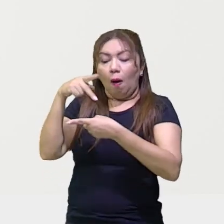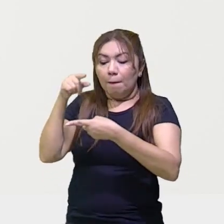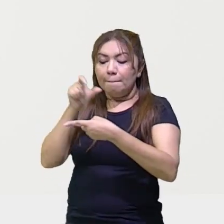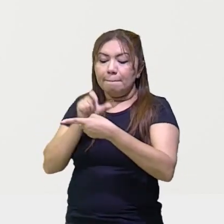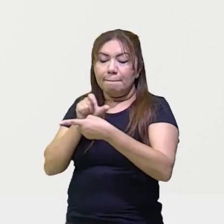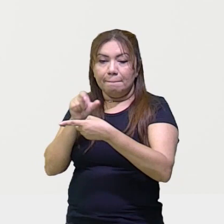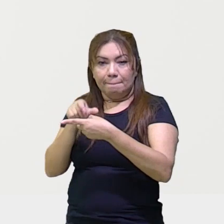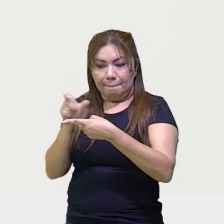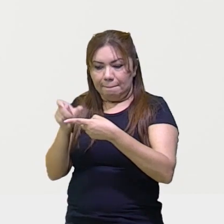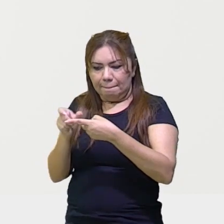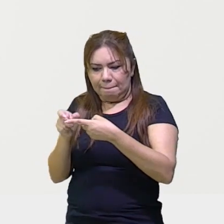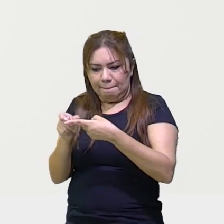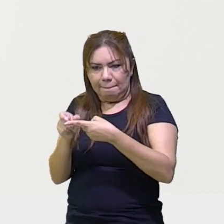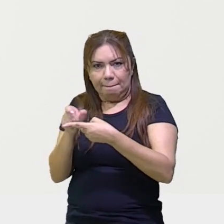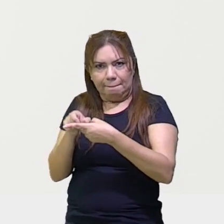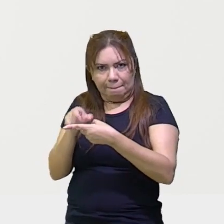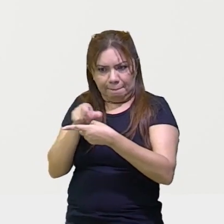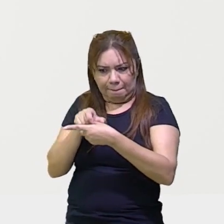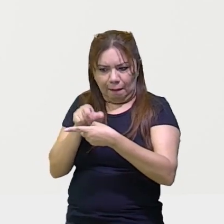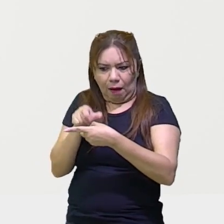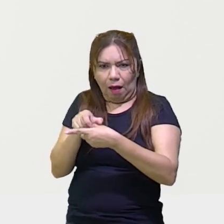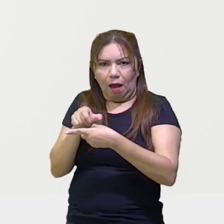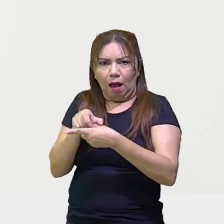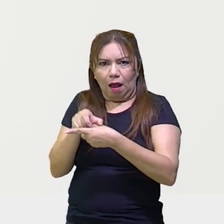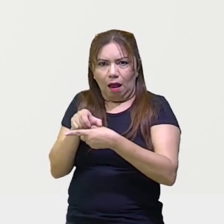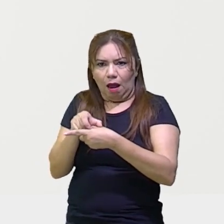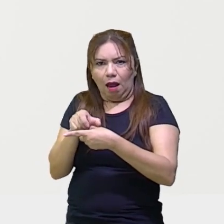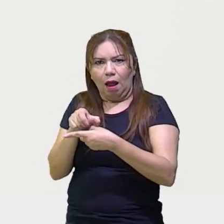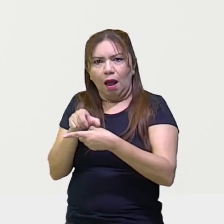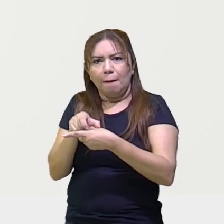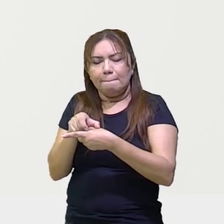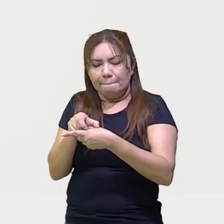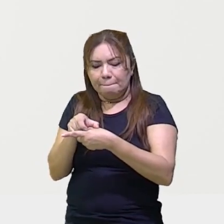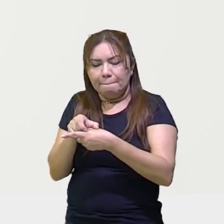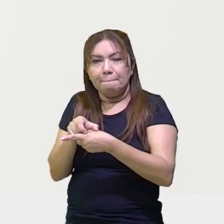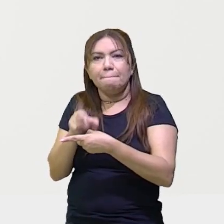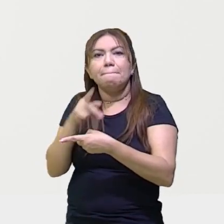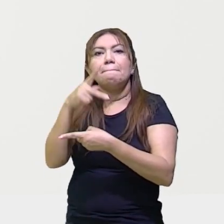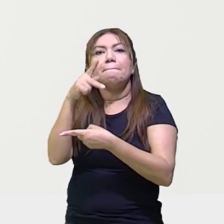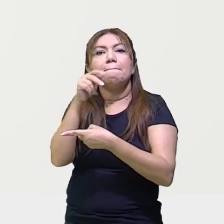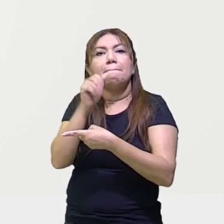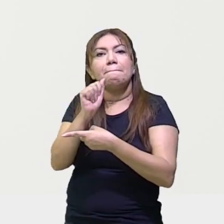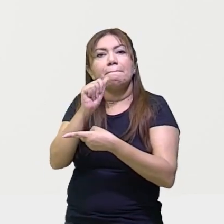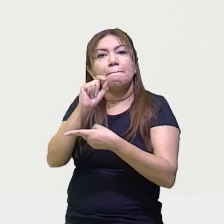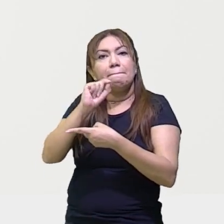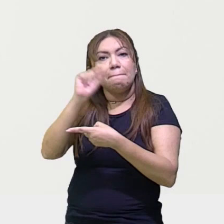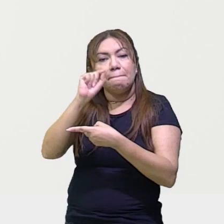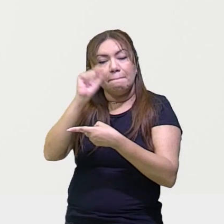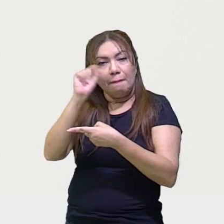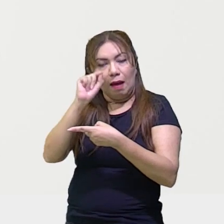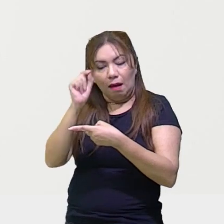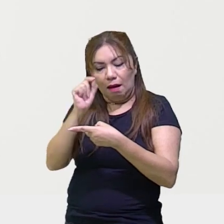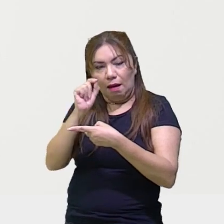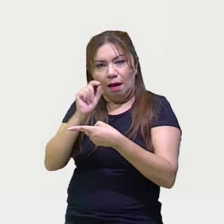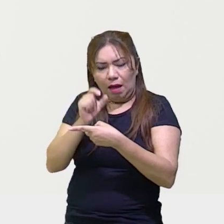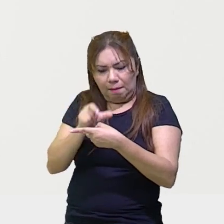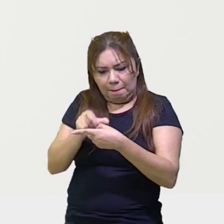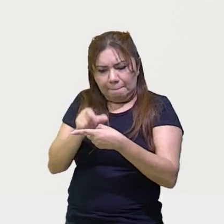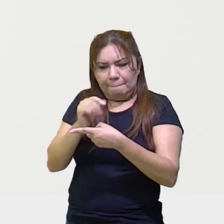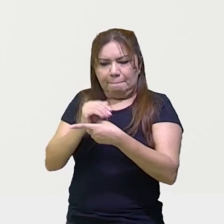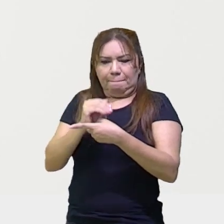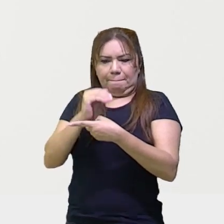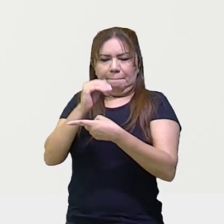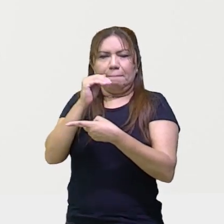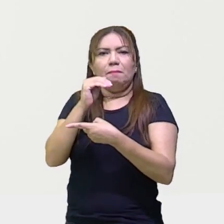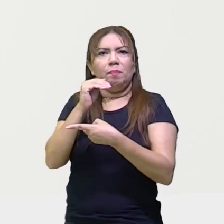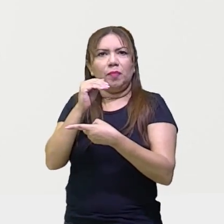Página. Ela fica onde? Ela fica na última, na penúltima ou na antepenúltima? Lembra a história do degrauzinho que eu